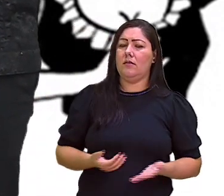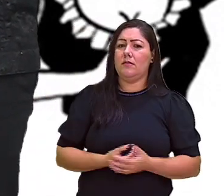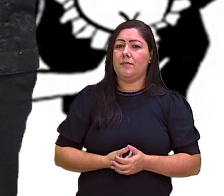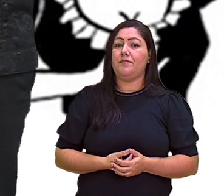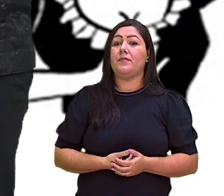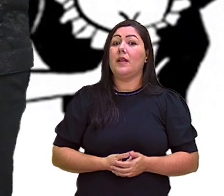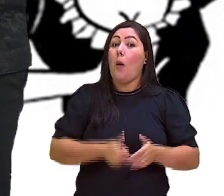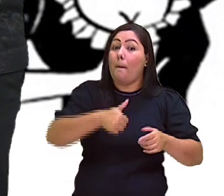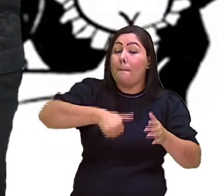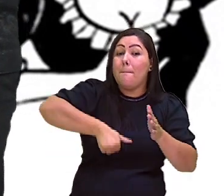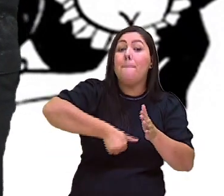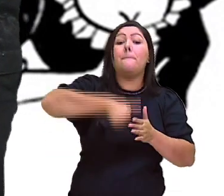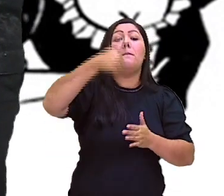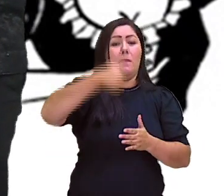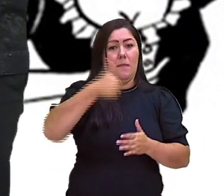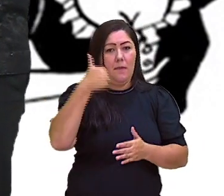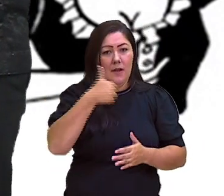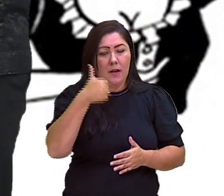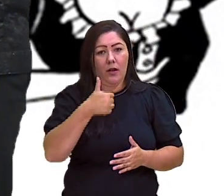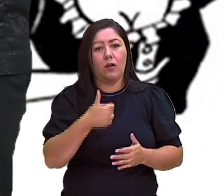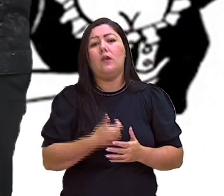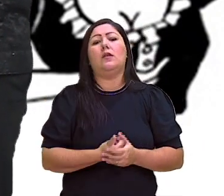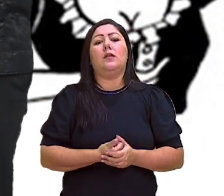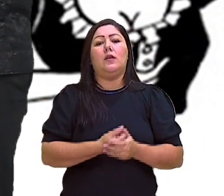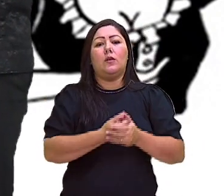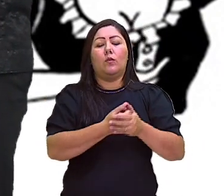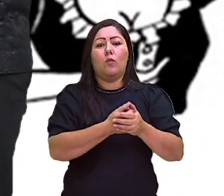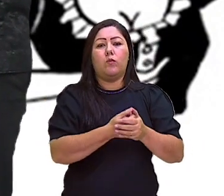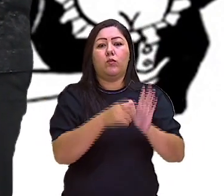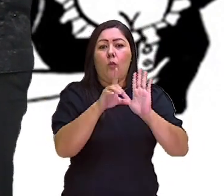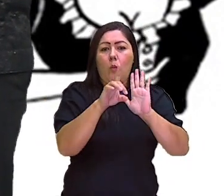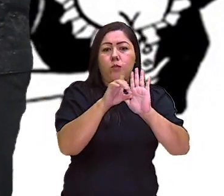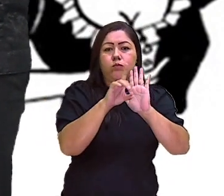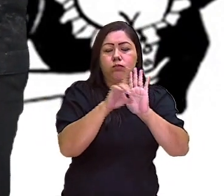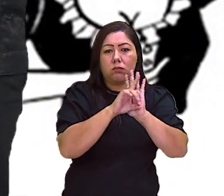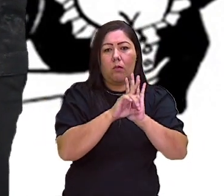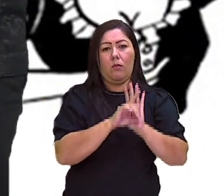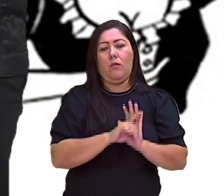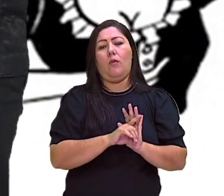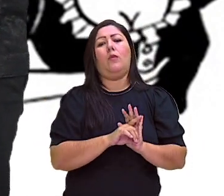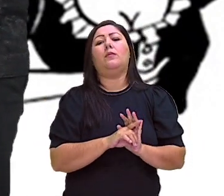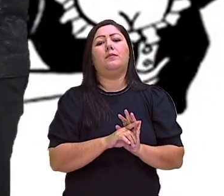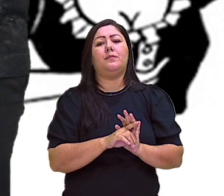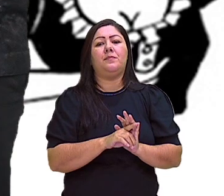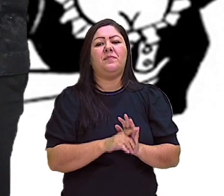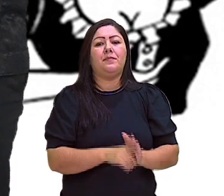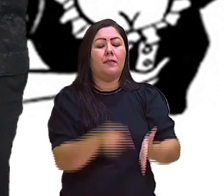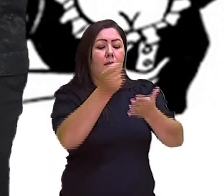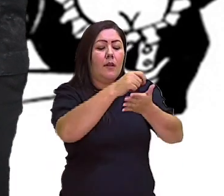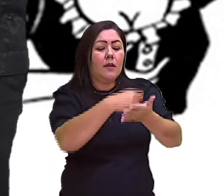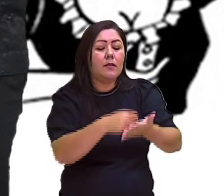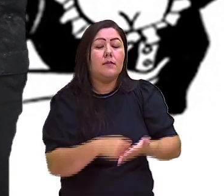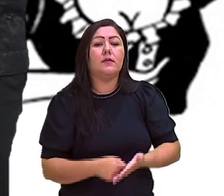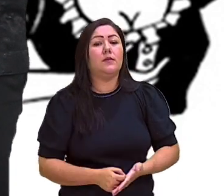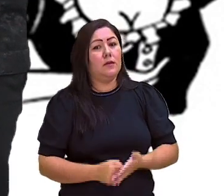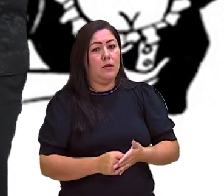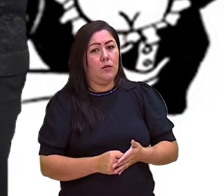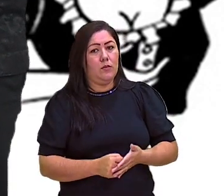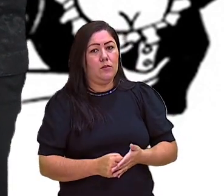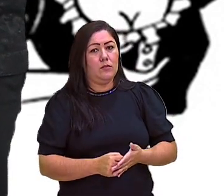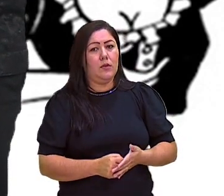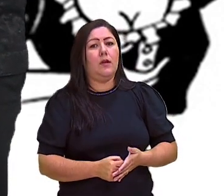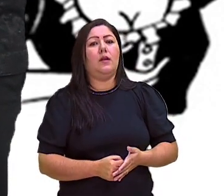Francesa a mencionar a igualdade jurídica e legais das mulheres em comparação